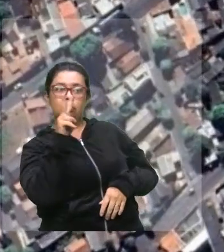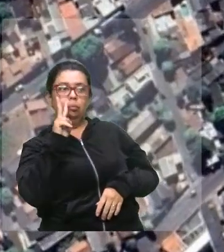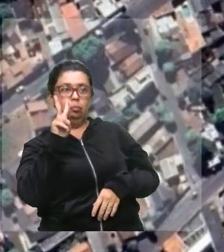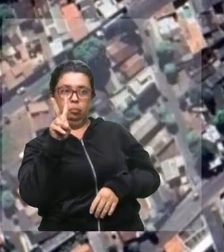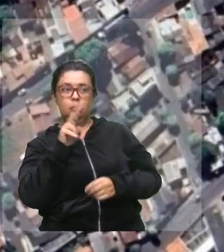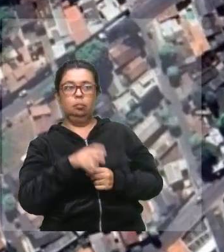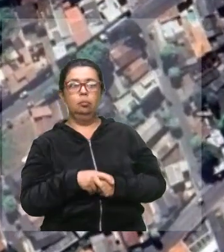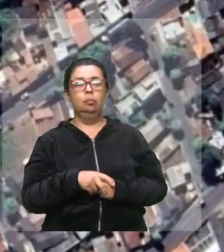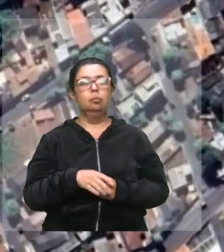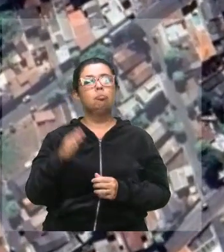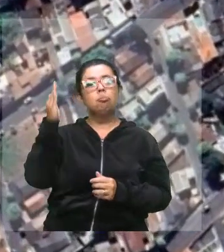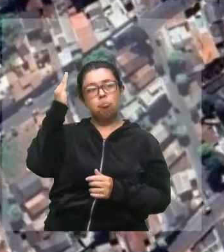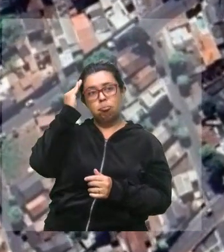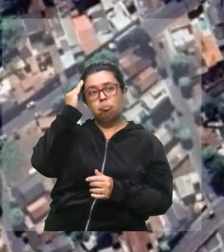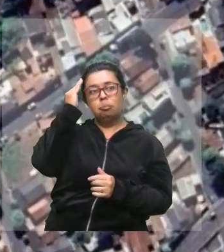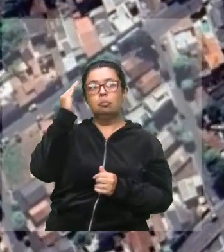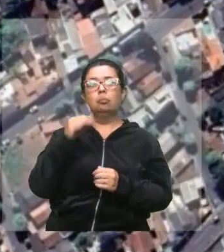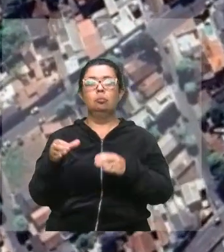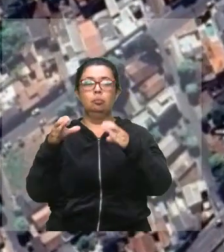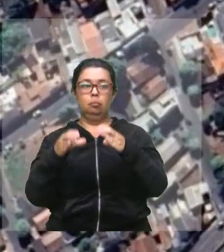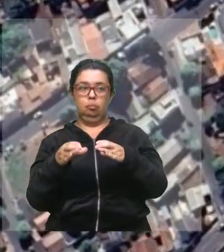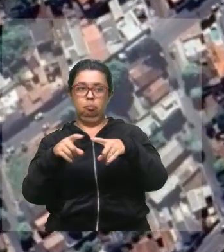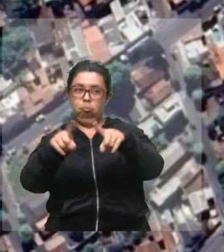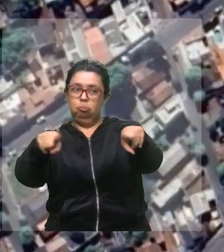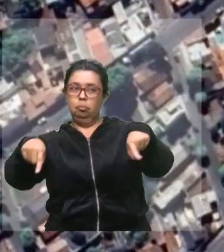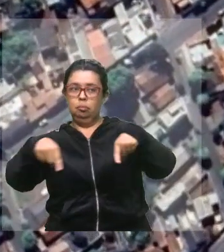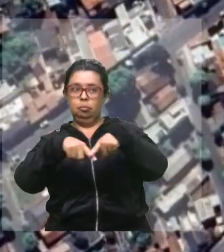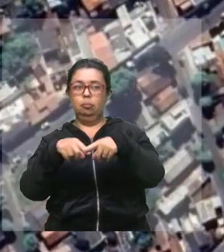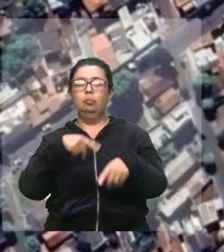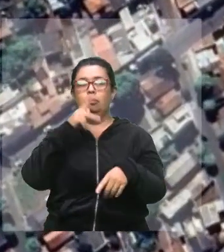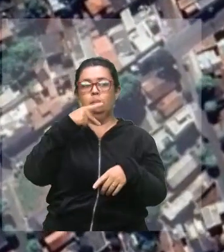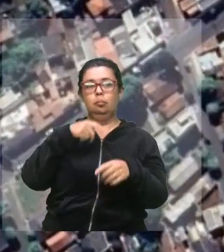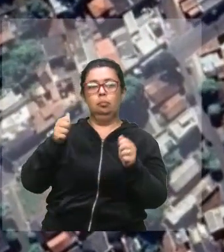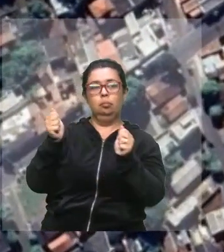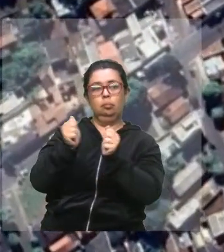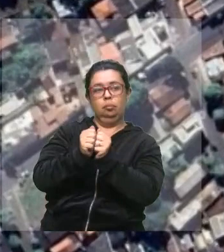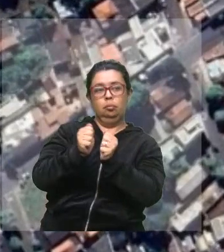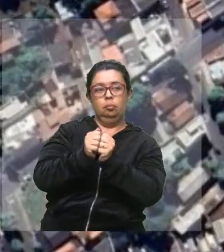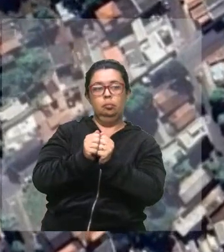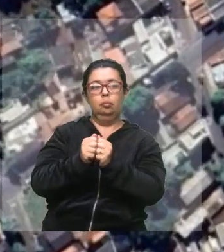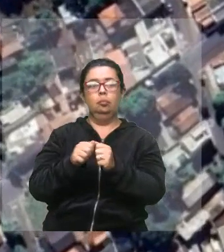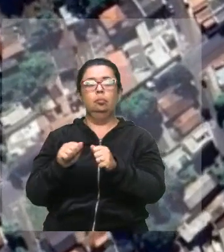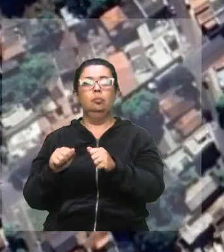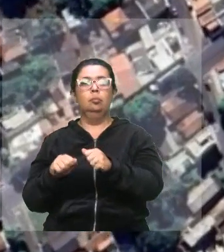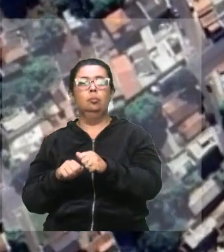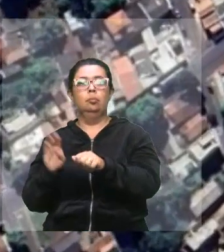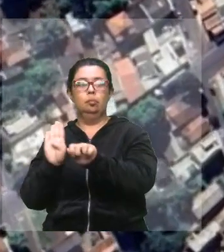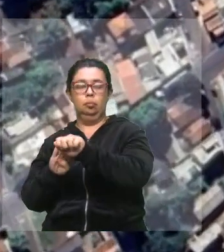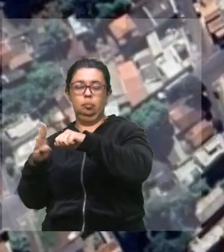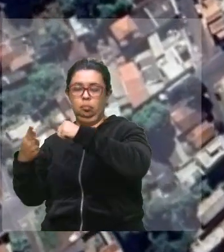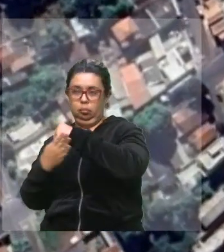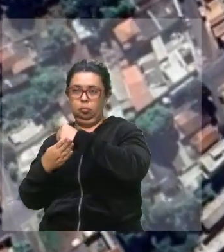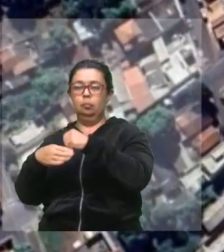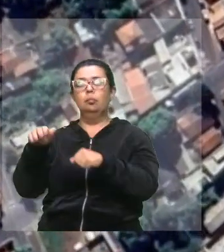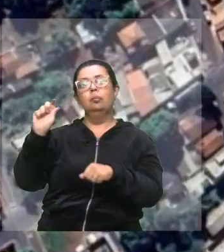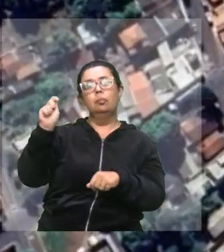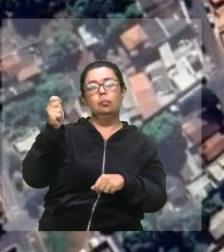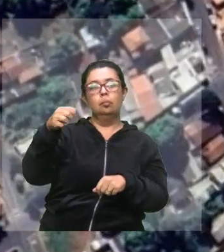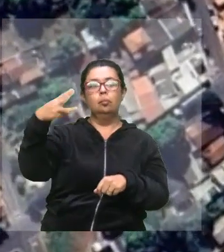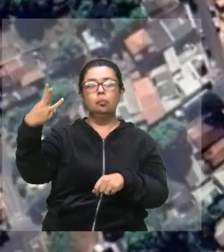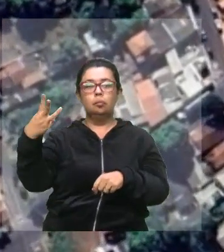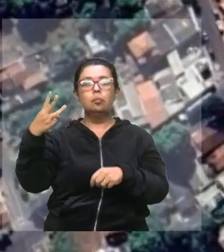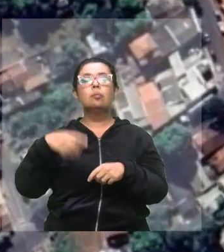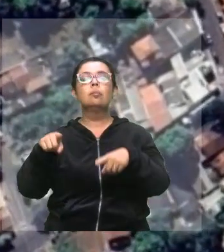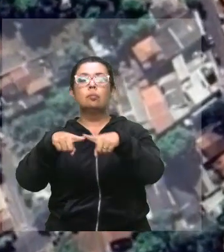um pouquinho mais da área que a gente está falando, que é do lado do centro comunitário, ali na Assis 3.